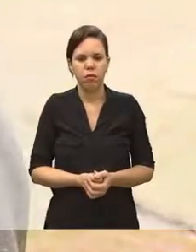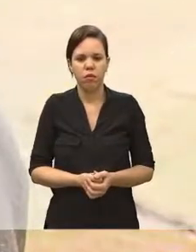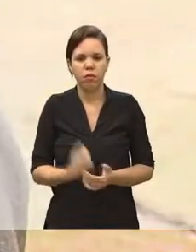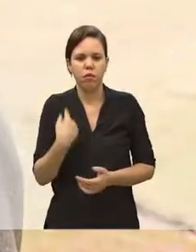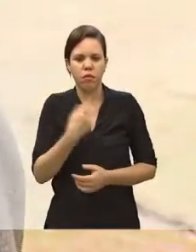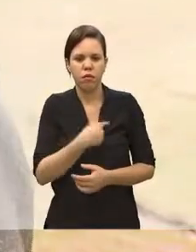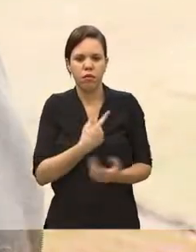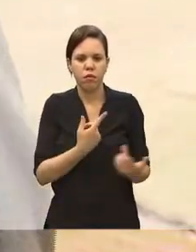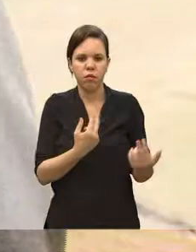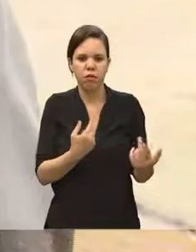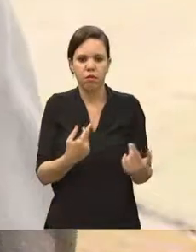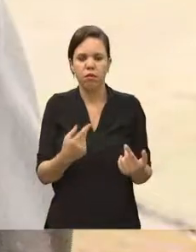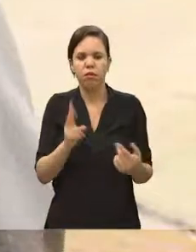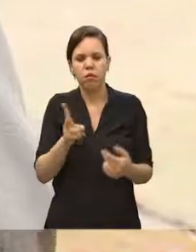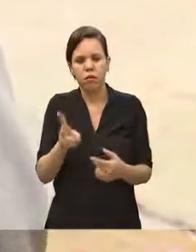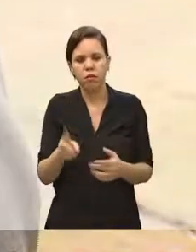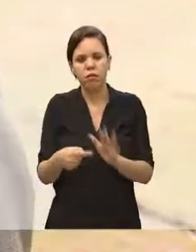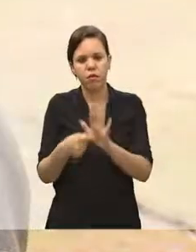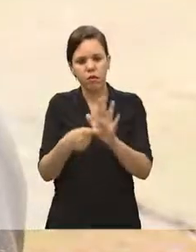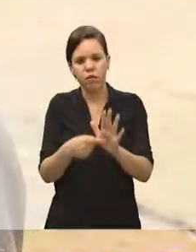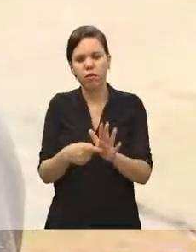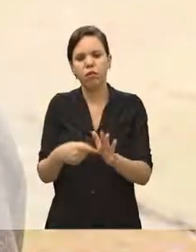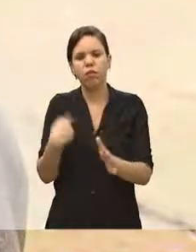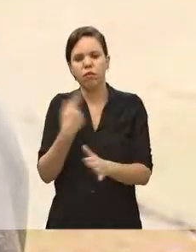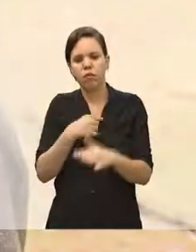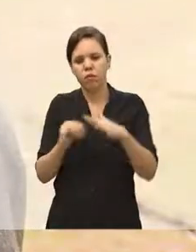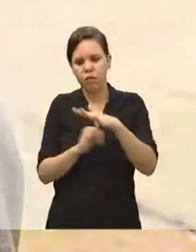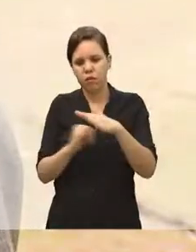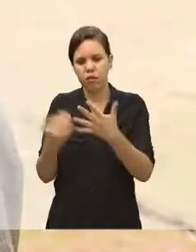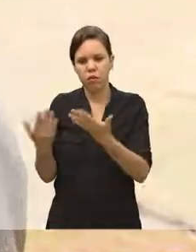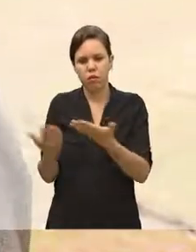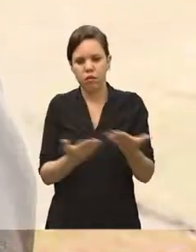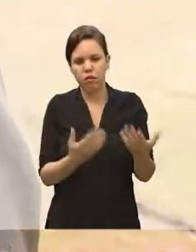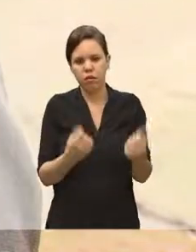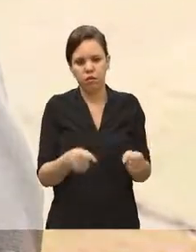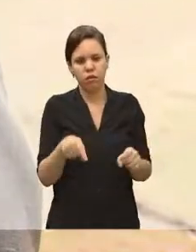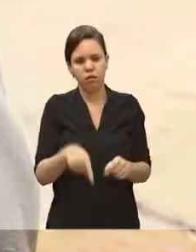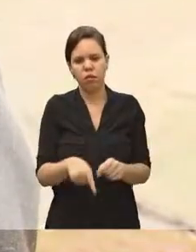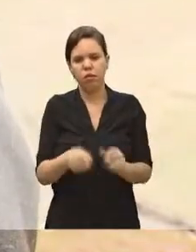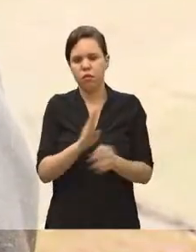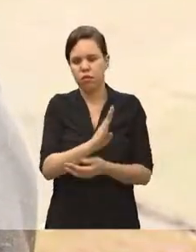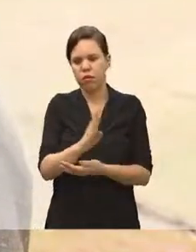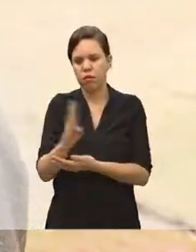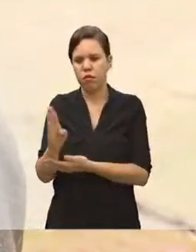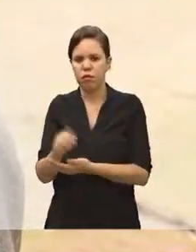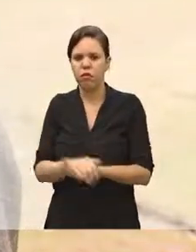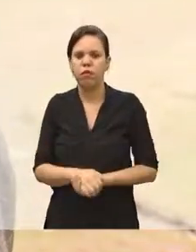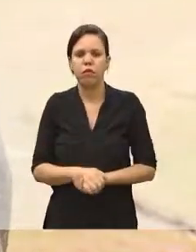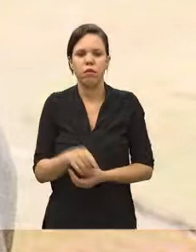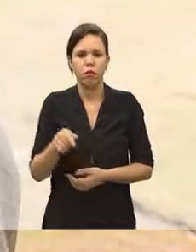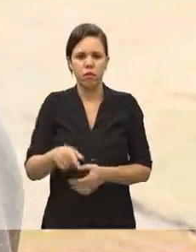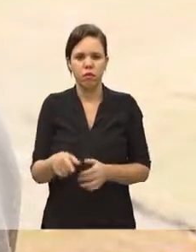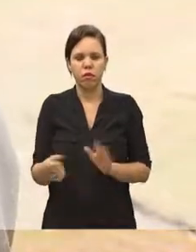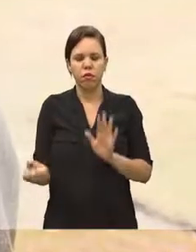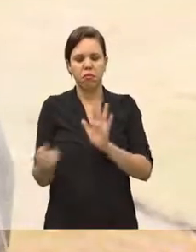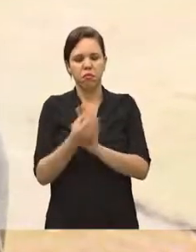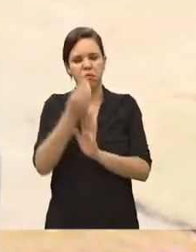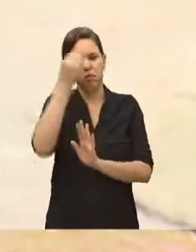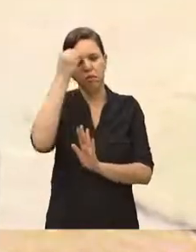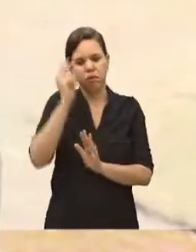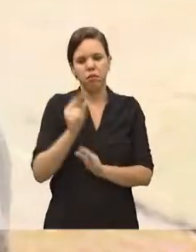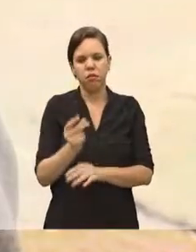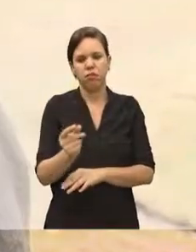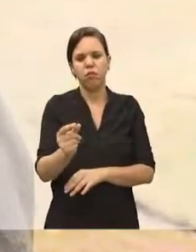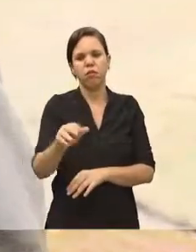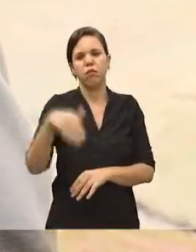busca é sempre de deixar um legado, atender a instituição que nos recebe. E aqui, com a biblioteca, esse legado vai se estender para